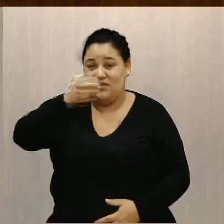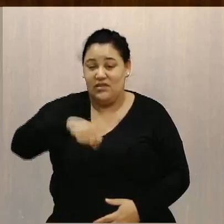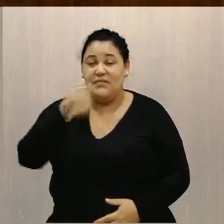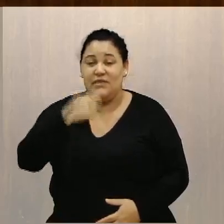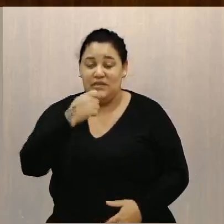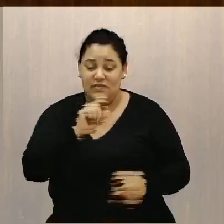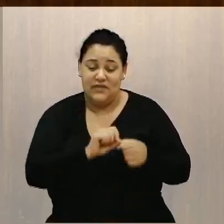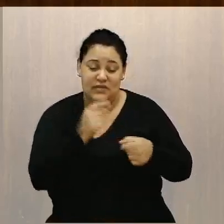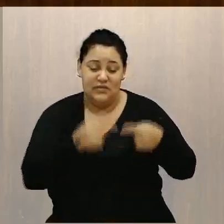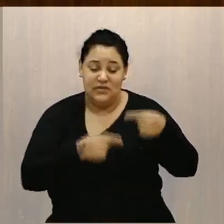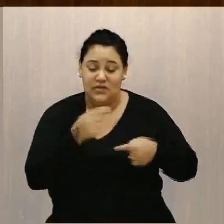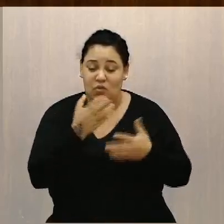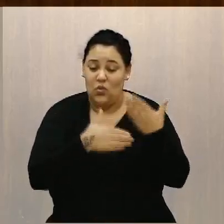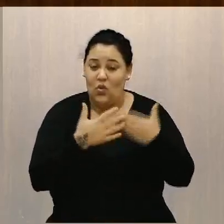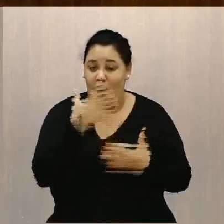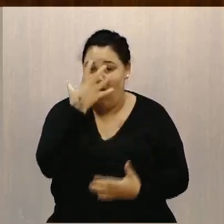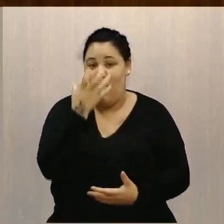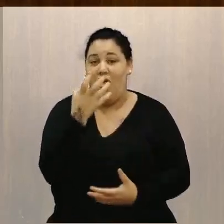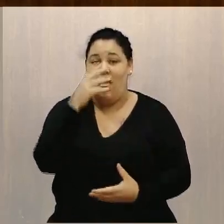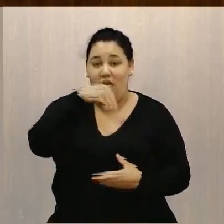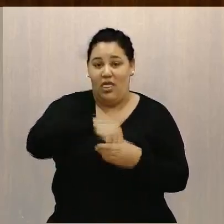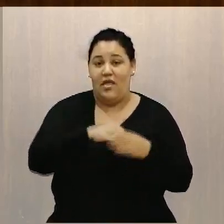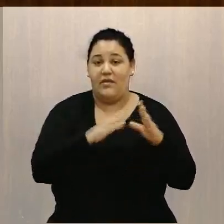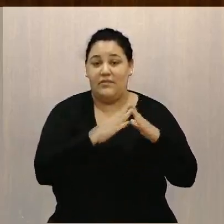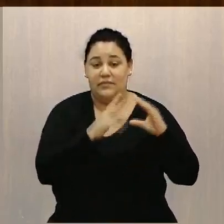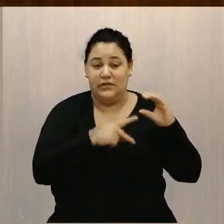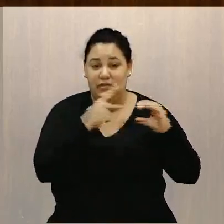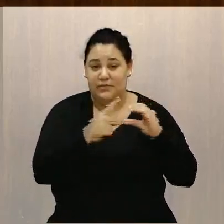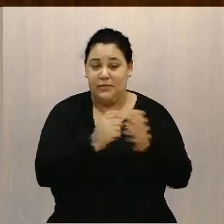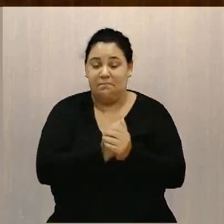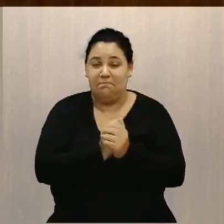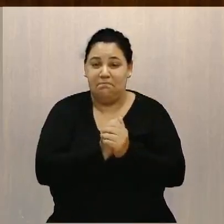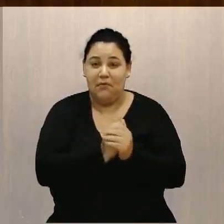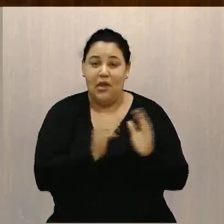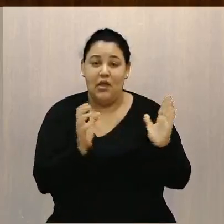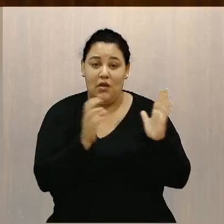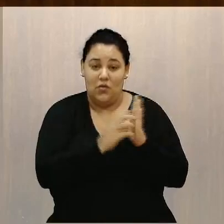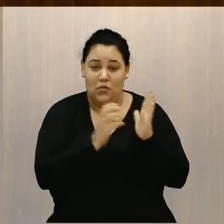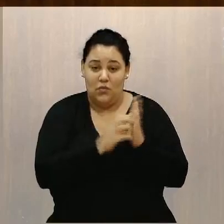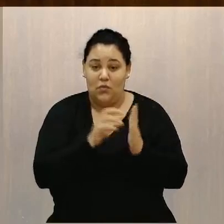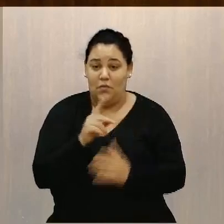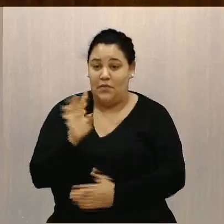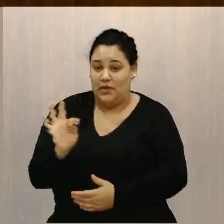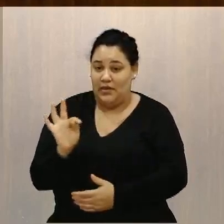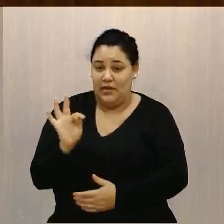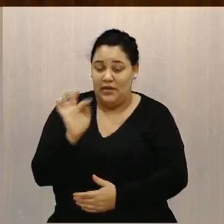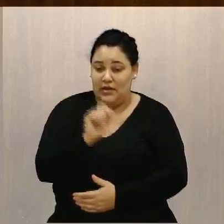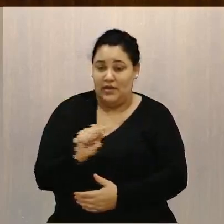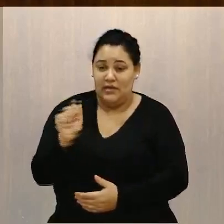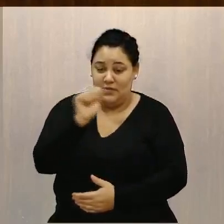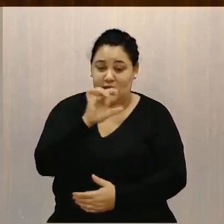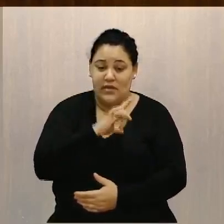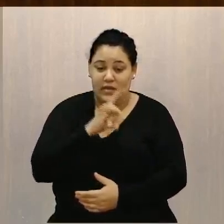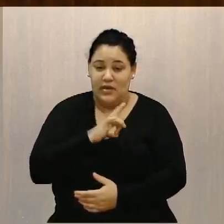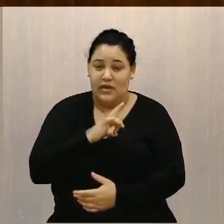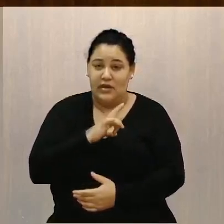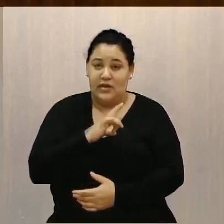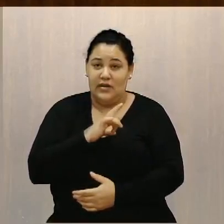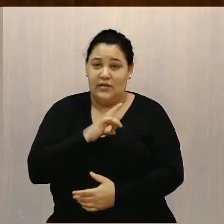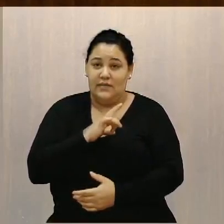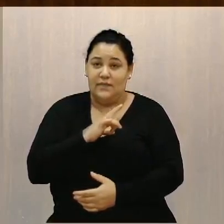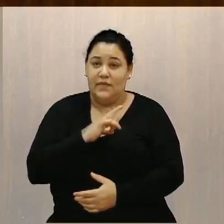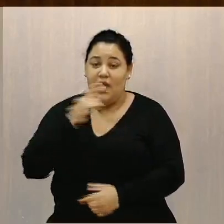toda a seriedade aqui nessa casa. E a bancada do PT na Assembleia já tem essa discussão, vereador Rafael, de